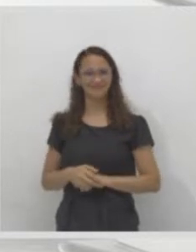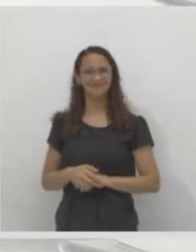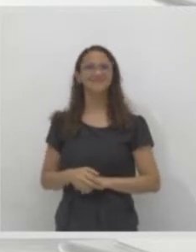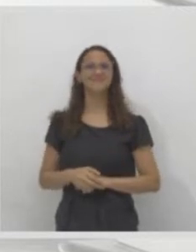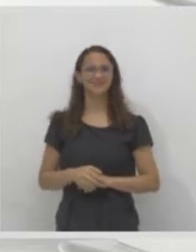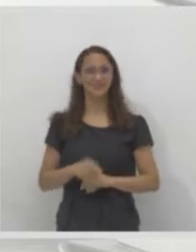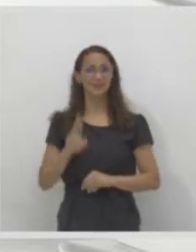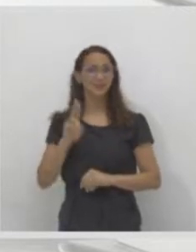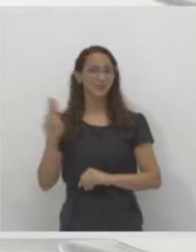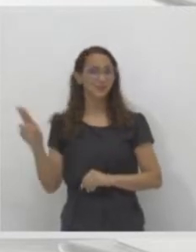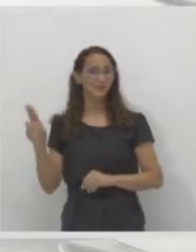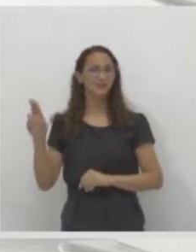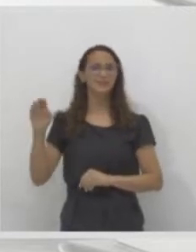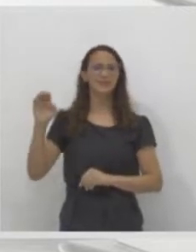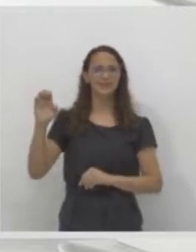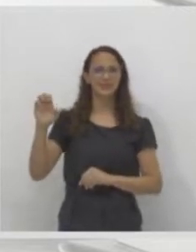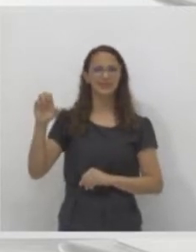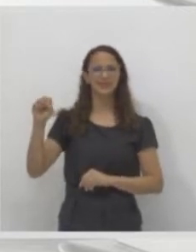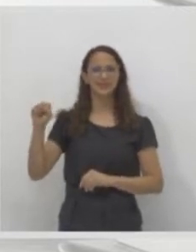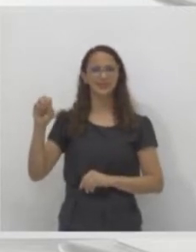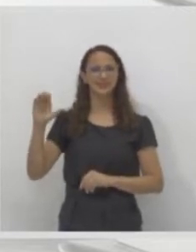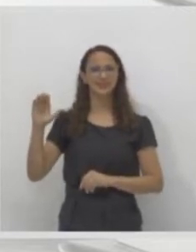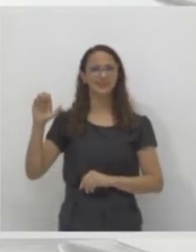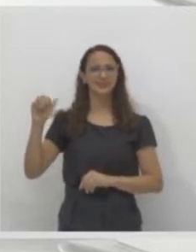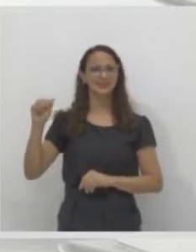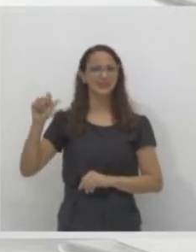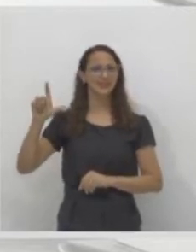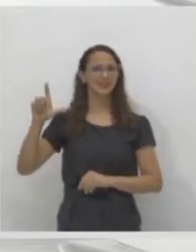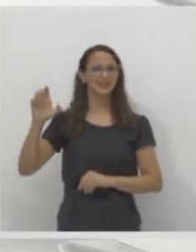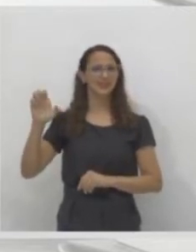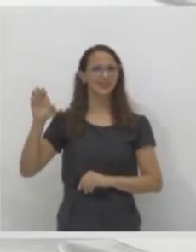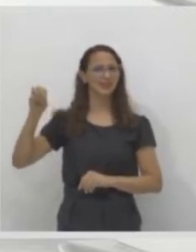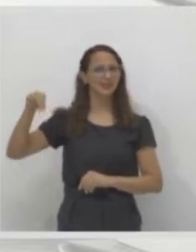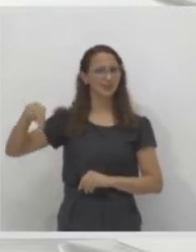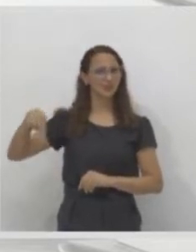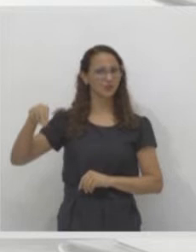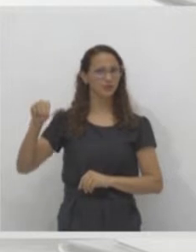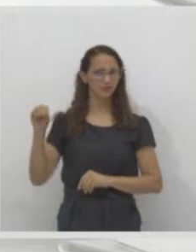na classificação ele se chama escaleno.